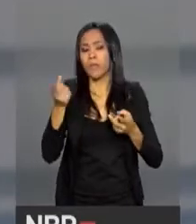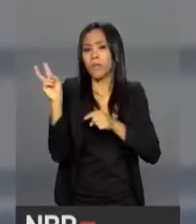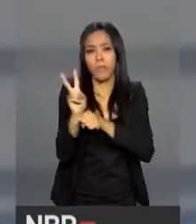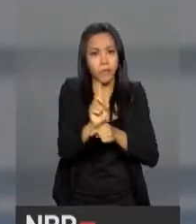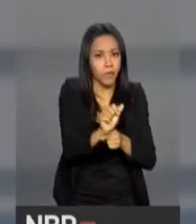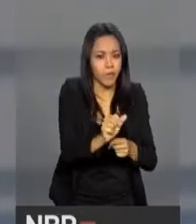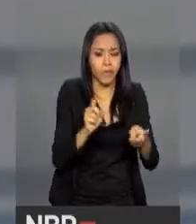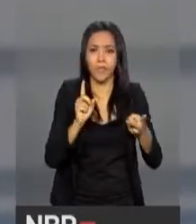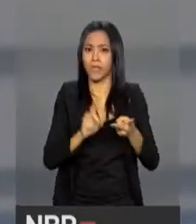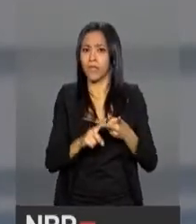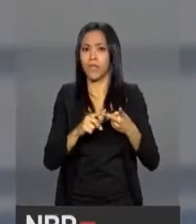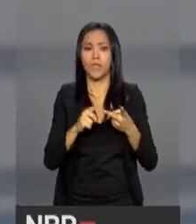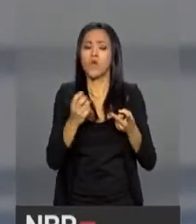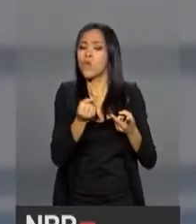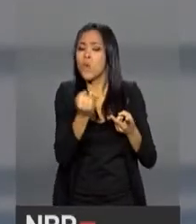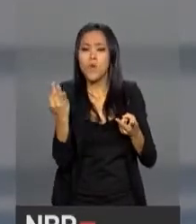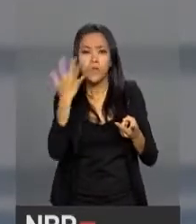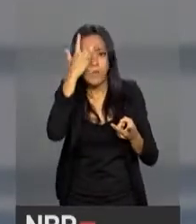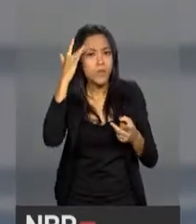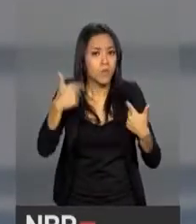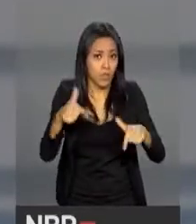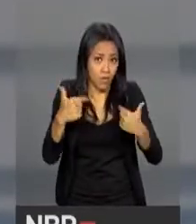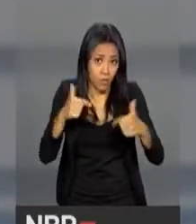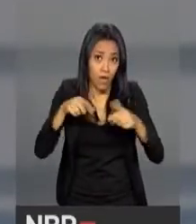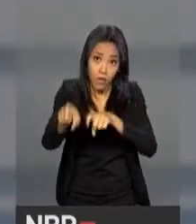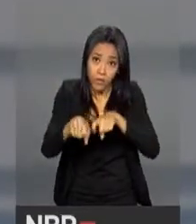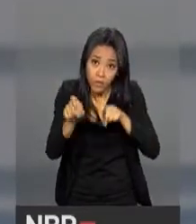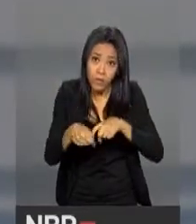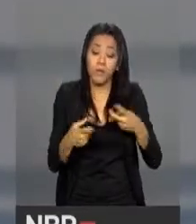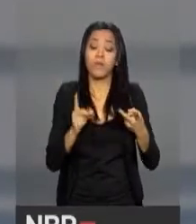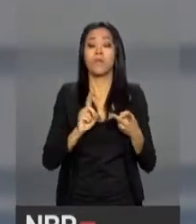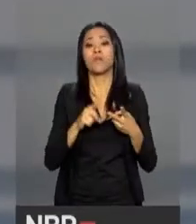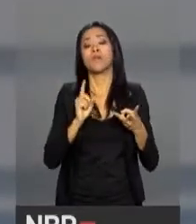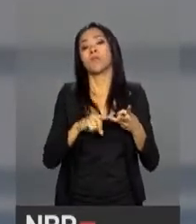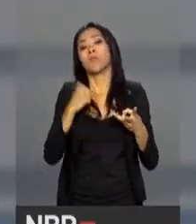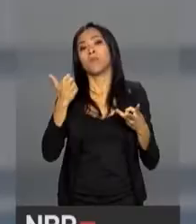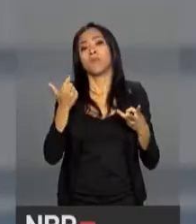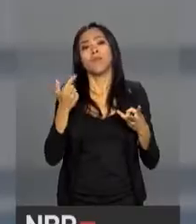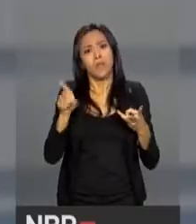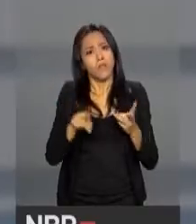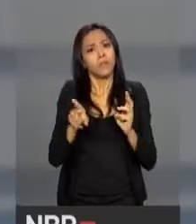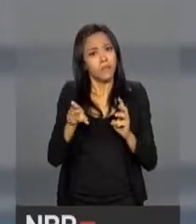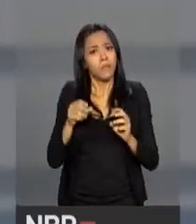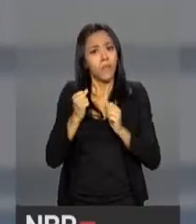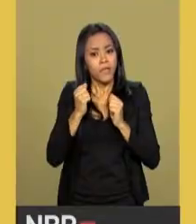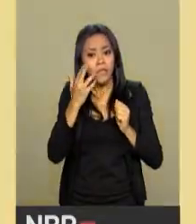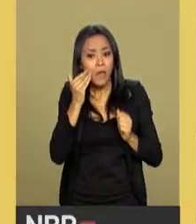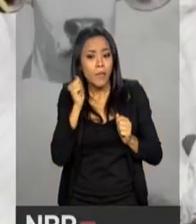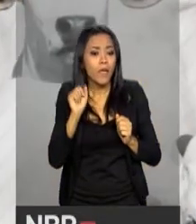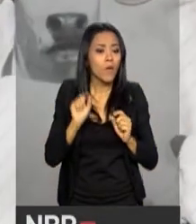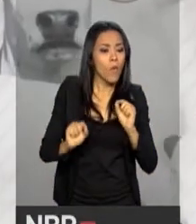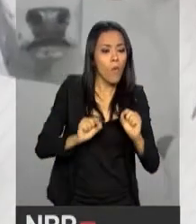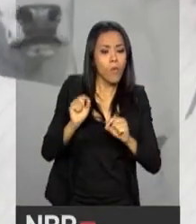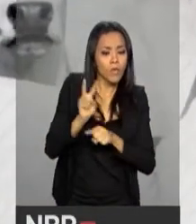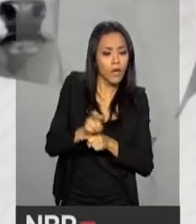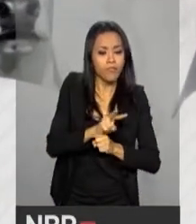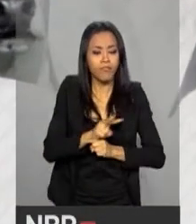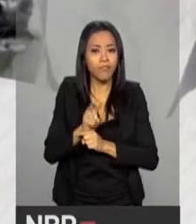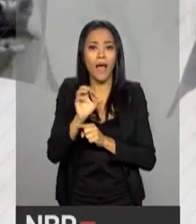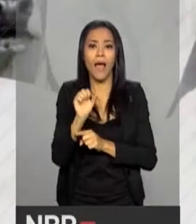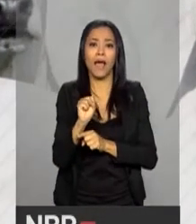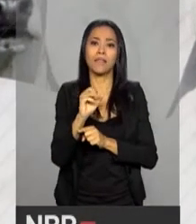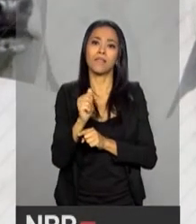a número de pessoas envolvidas na atividade e acompanhamento das safras no último censo realizado